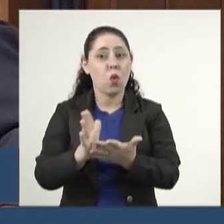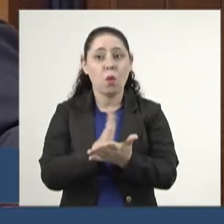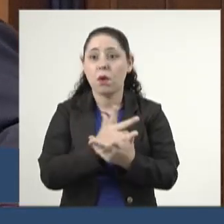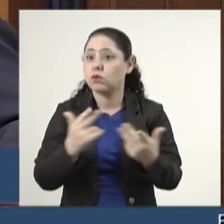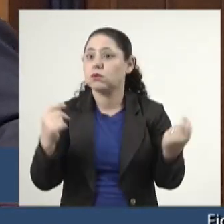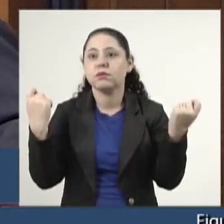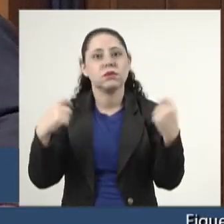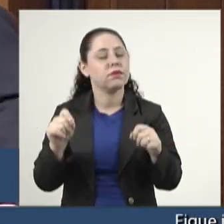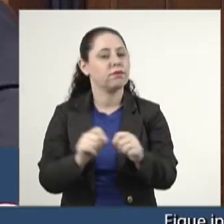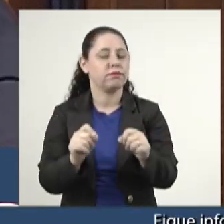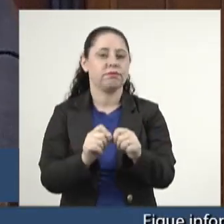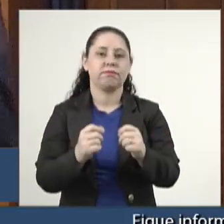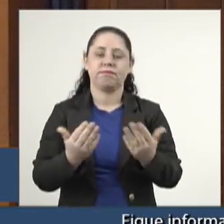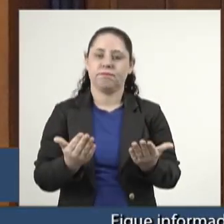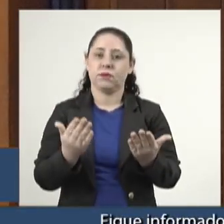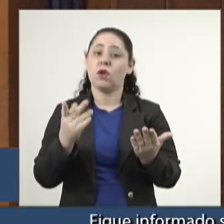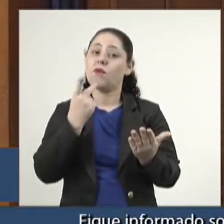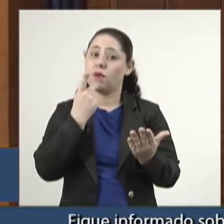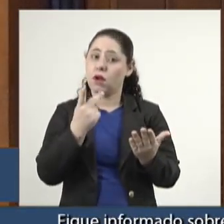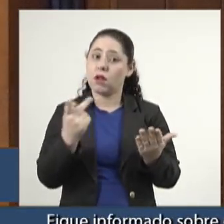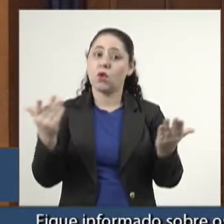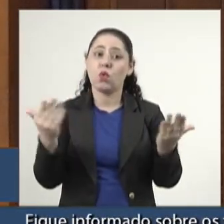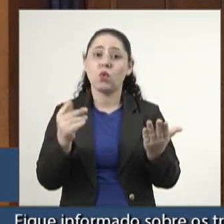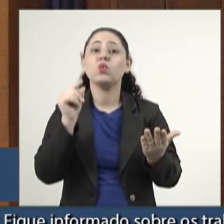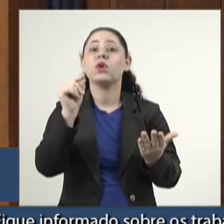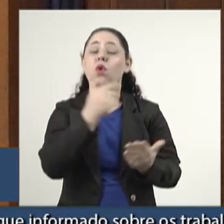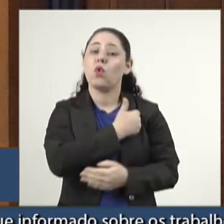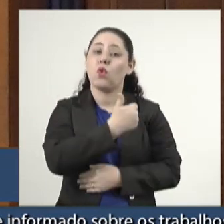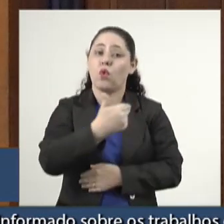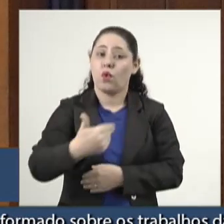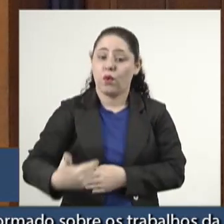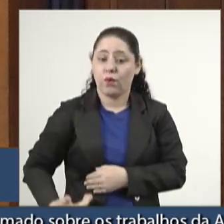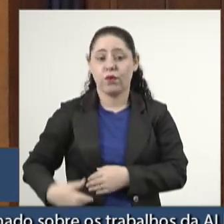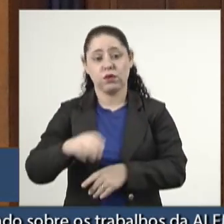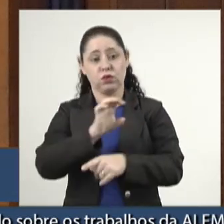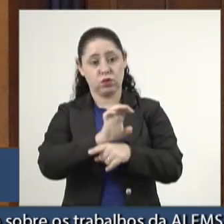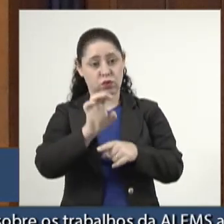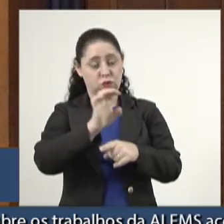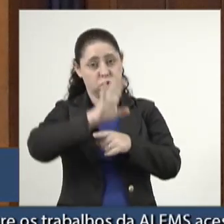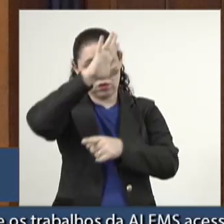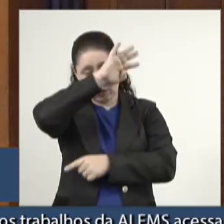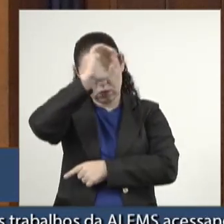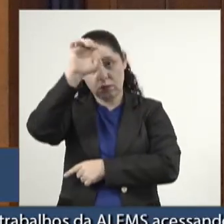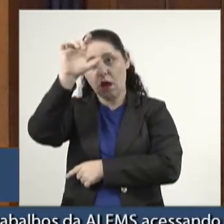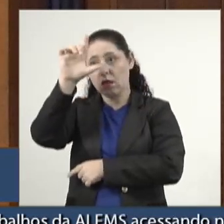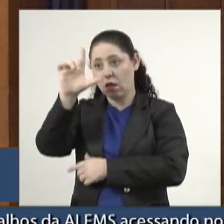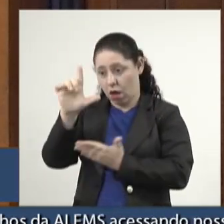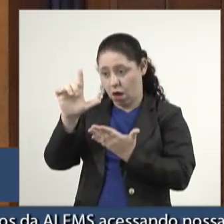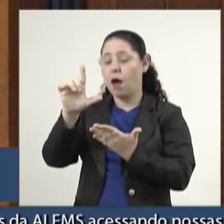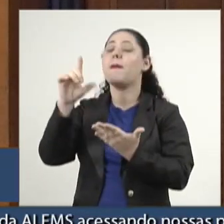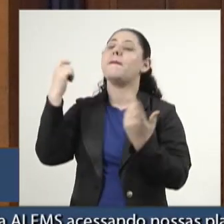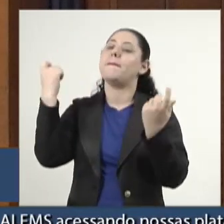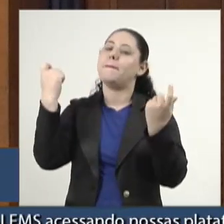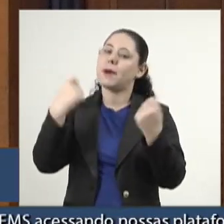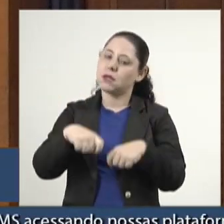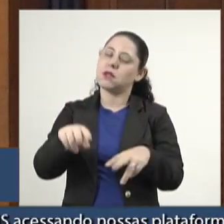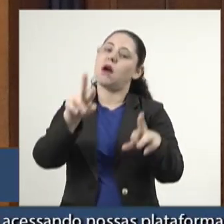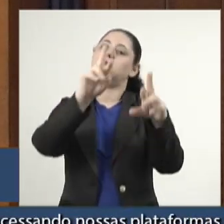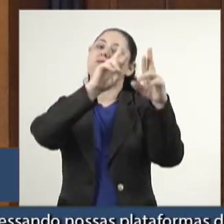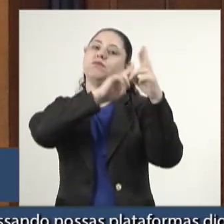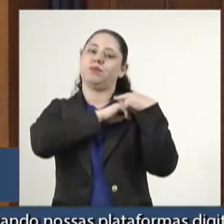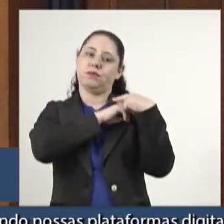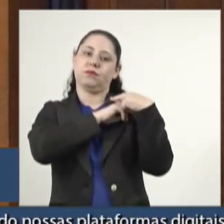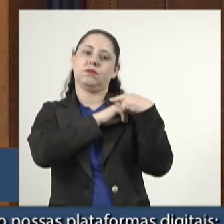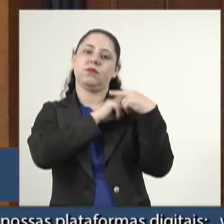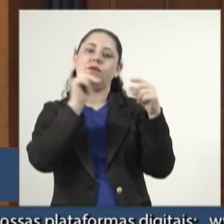ser feita, né? E o que eu estou falando aqui é o que o governo do estado, do Mato Grosso do Sul, tem